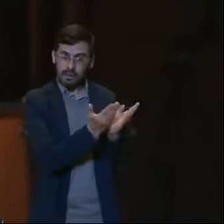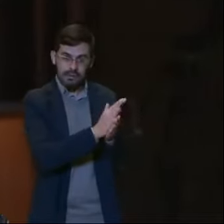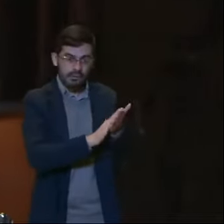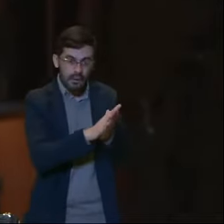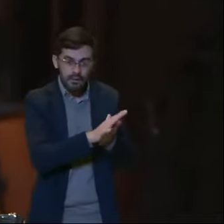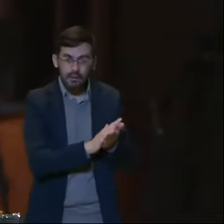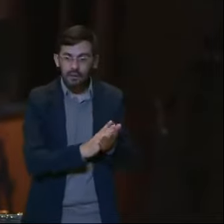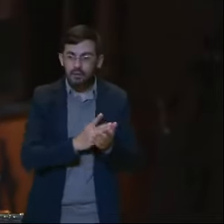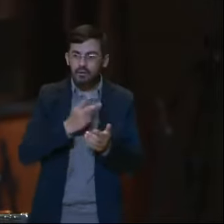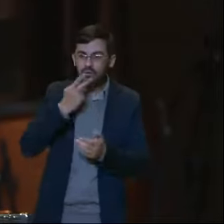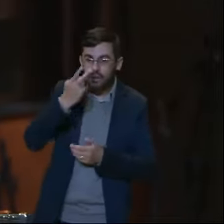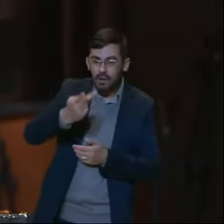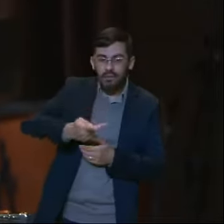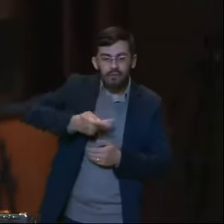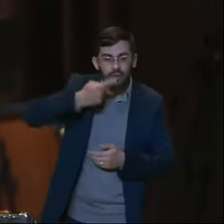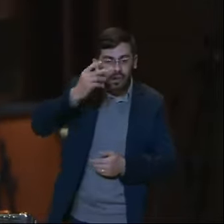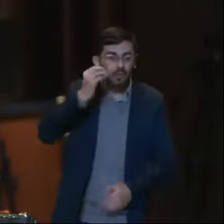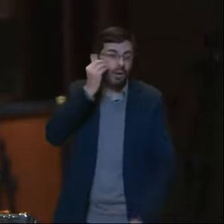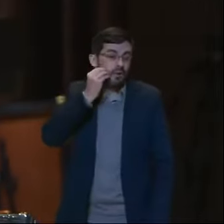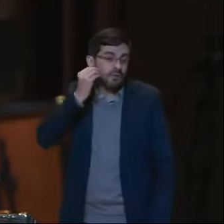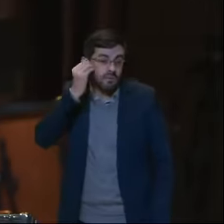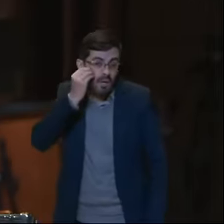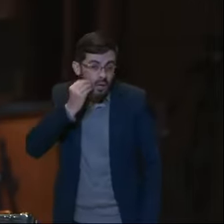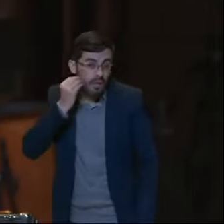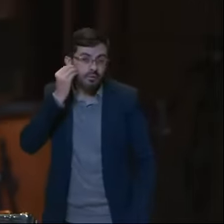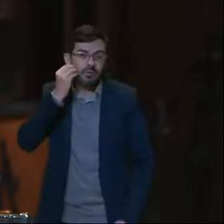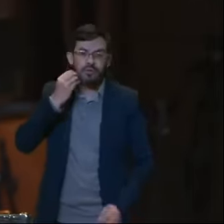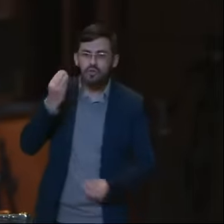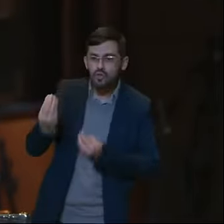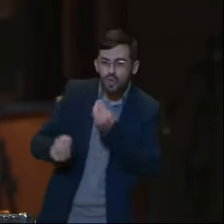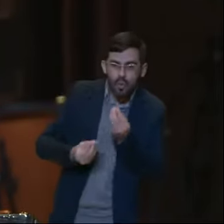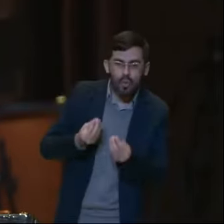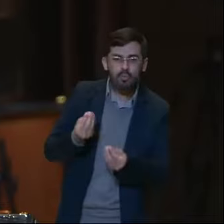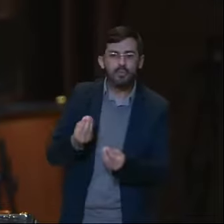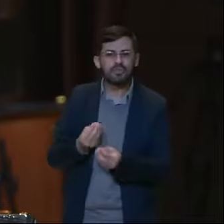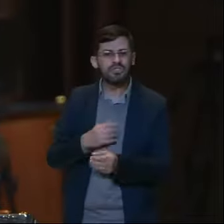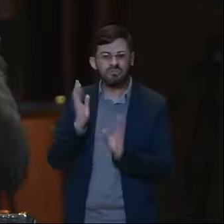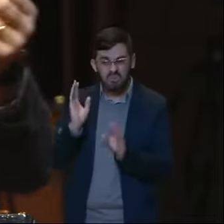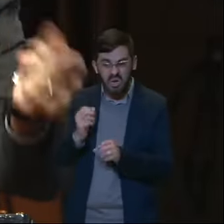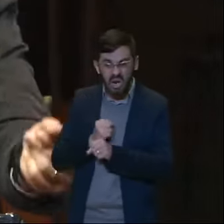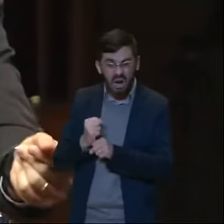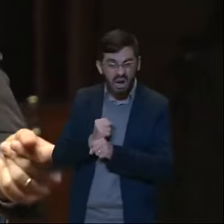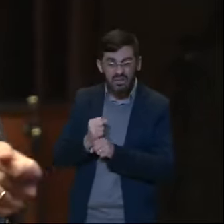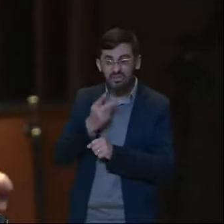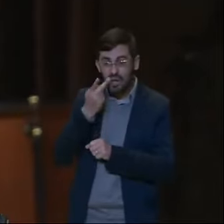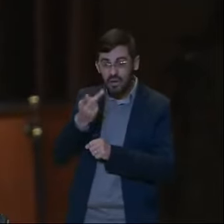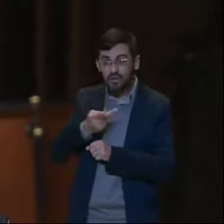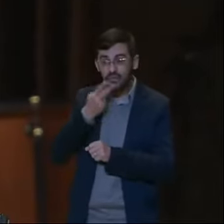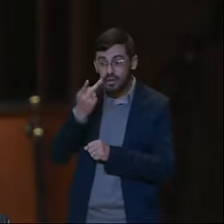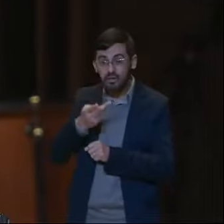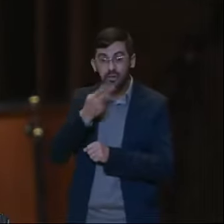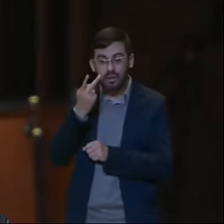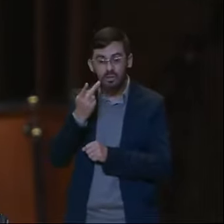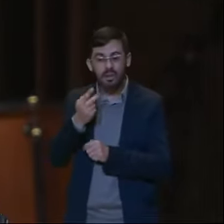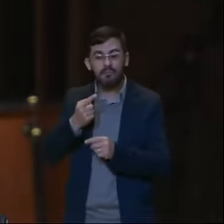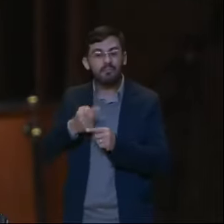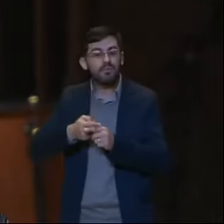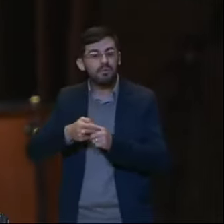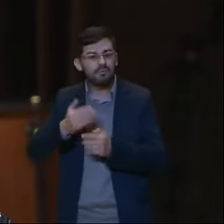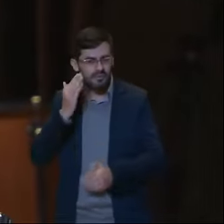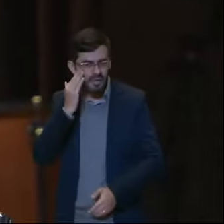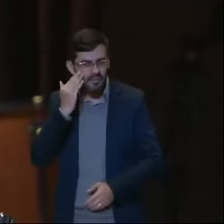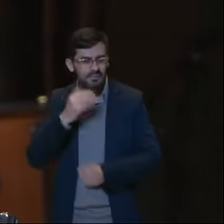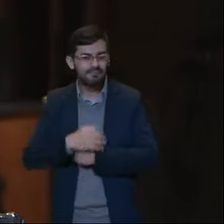ficou falando sobre essa experiência, sobre essa hospitalidade, sobre essa amizade, por anos com ele. Sabe por quê,